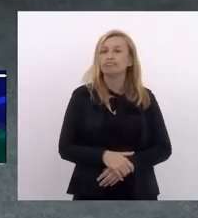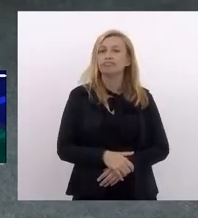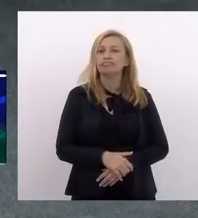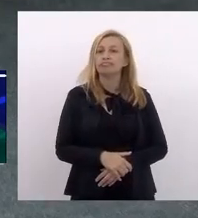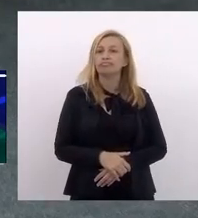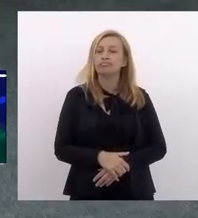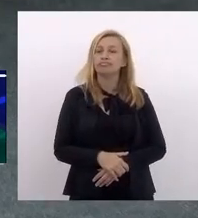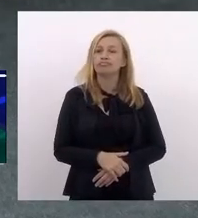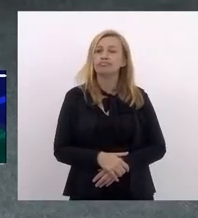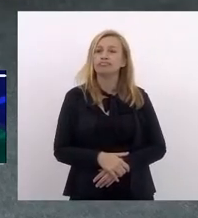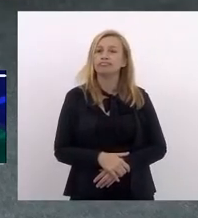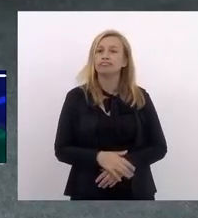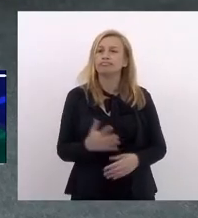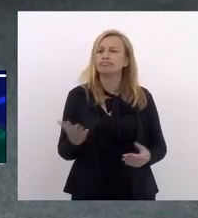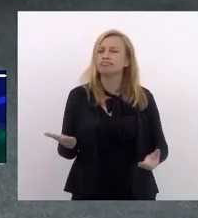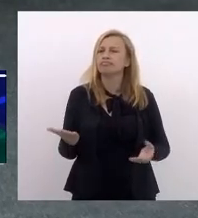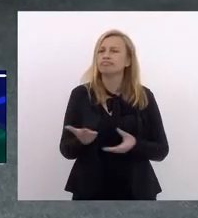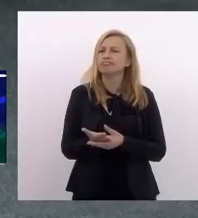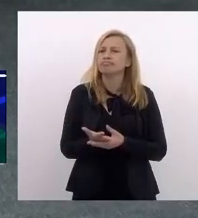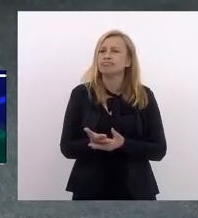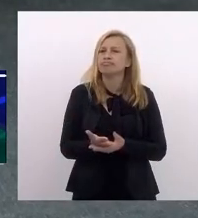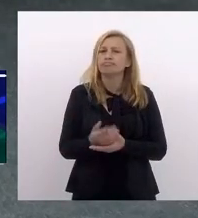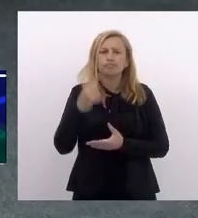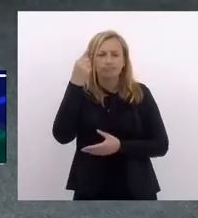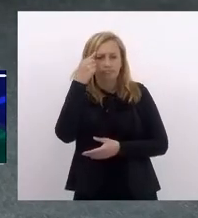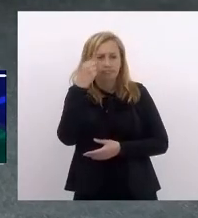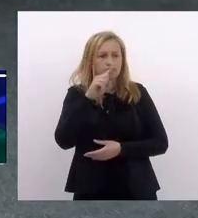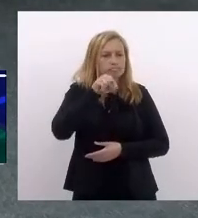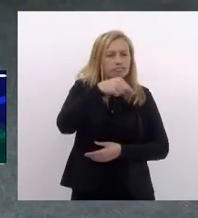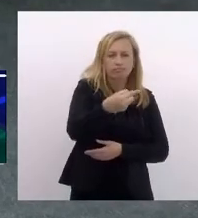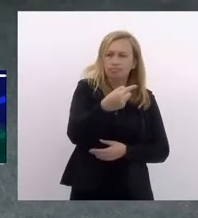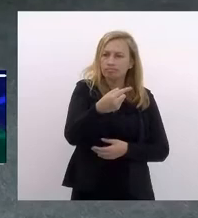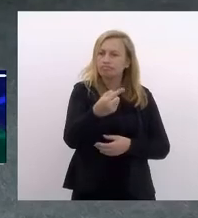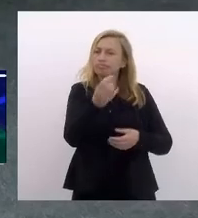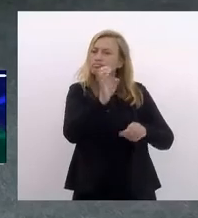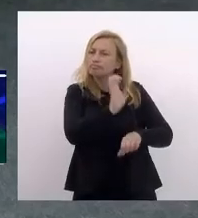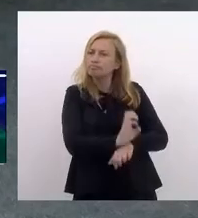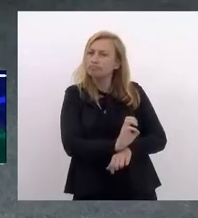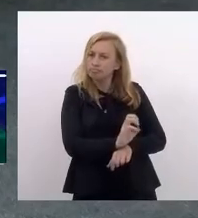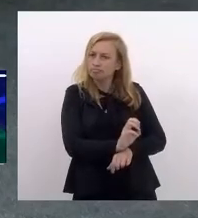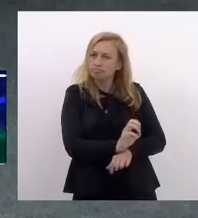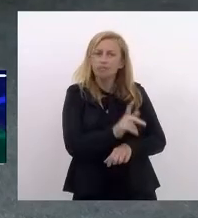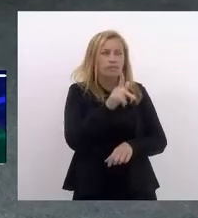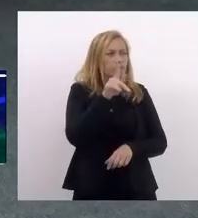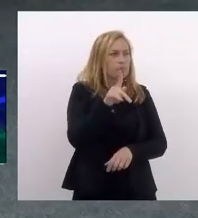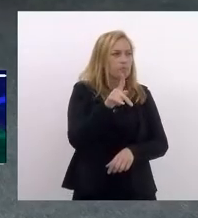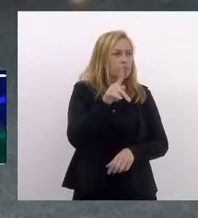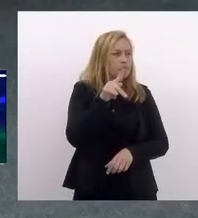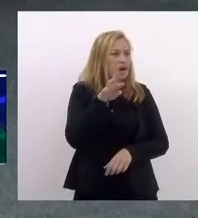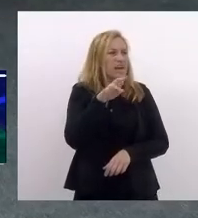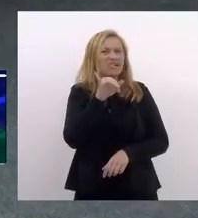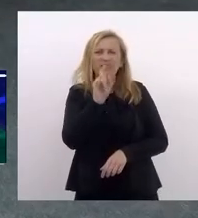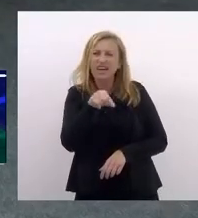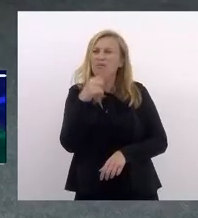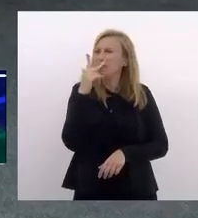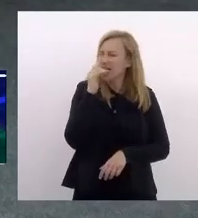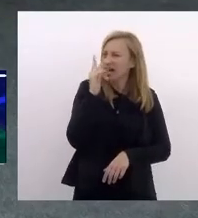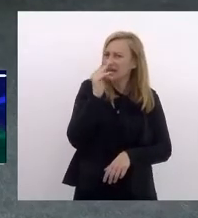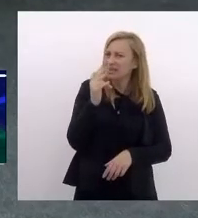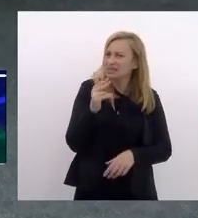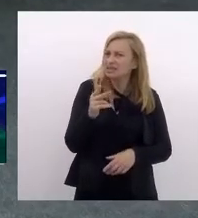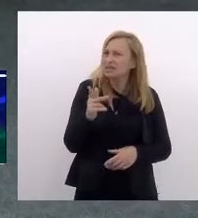parte da sentença que emana de outras sentenças em outro estado, estado do Paraná, me parece. Então, assim,